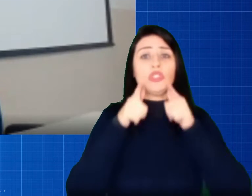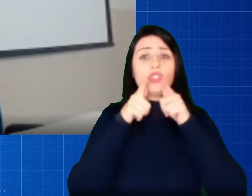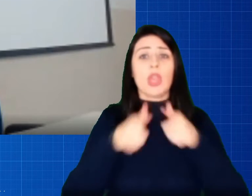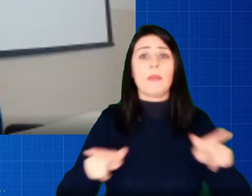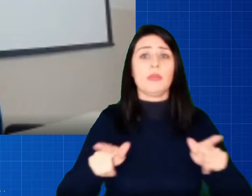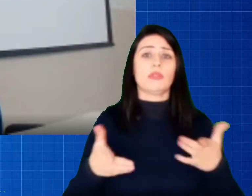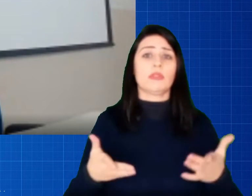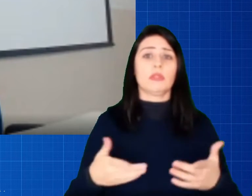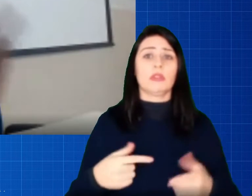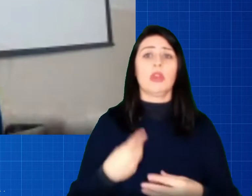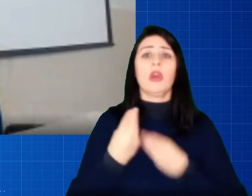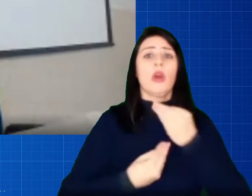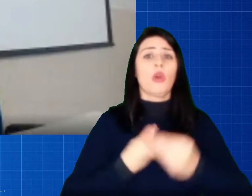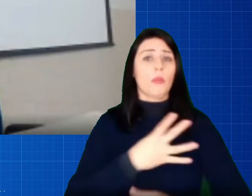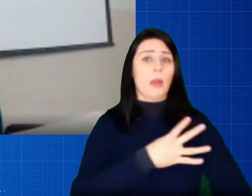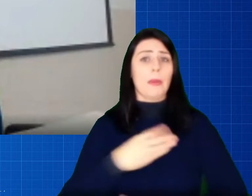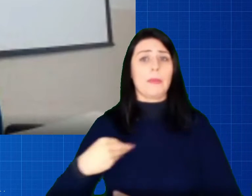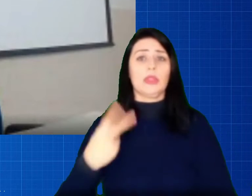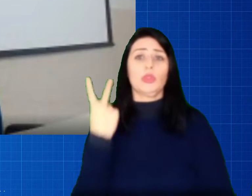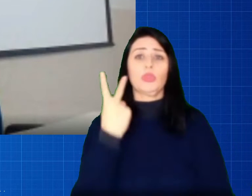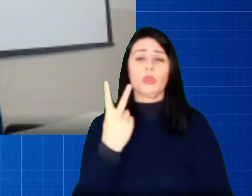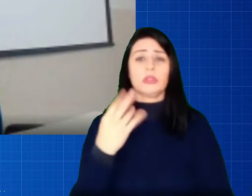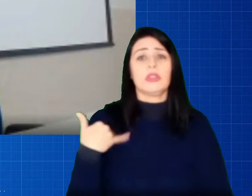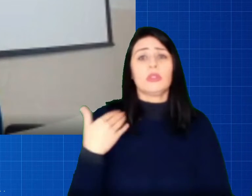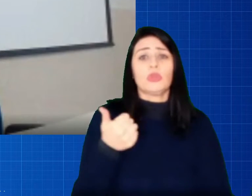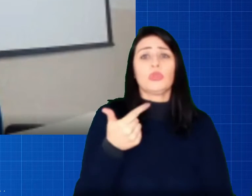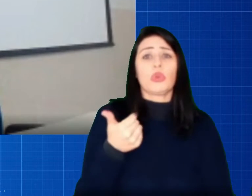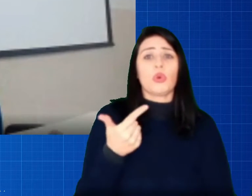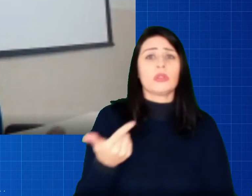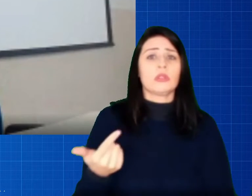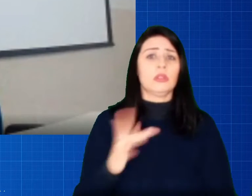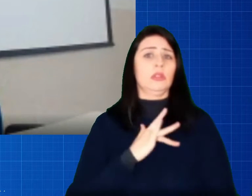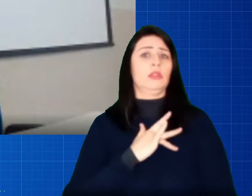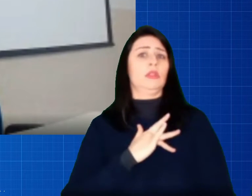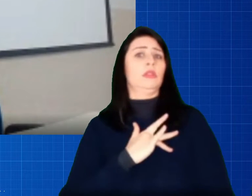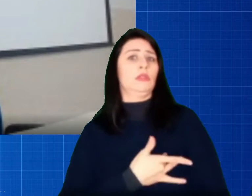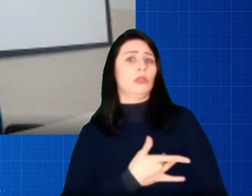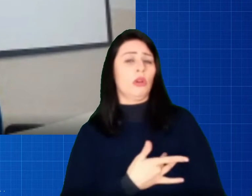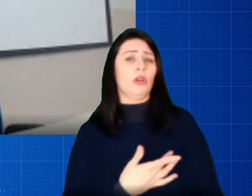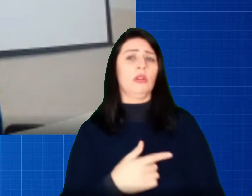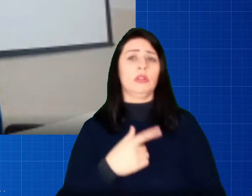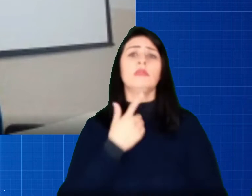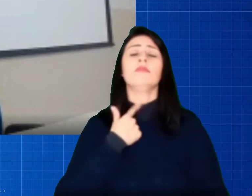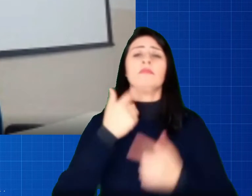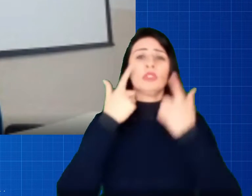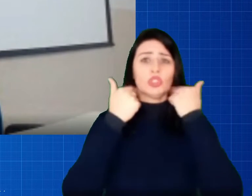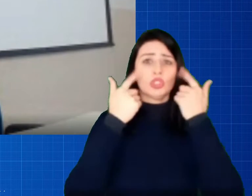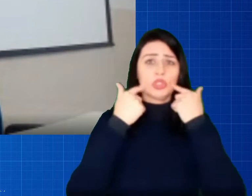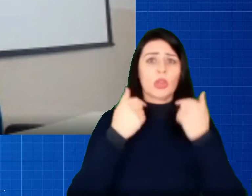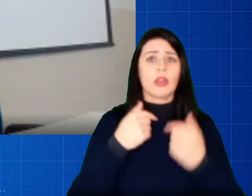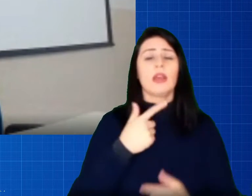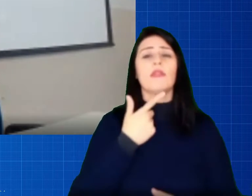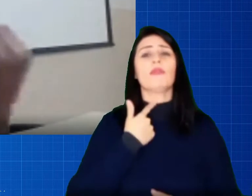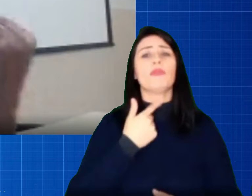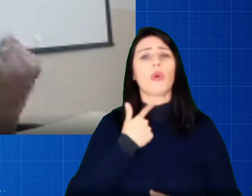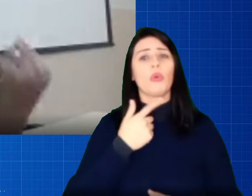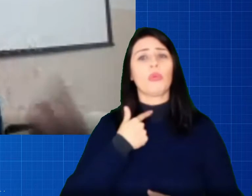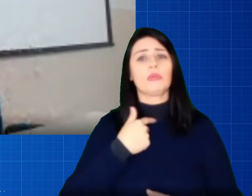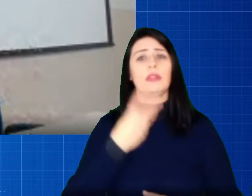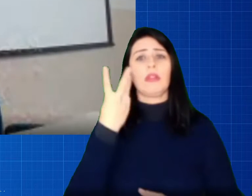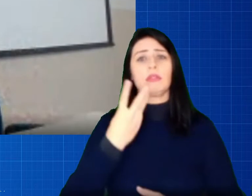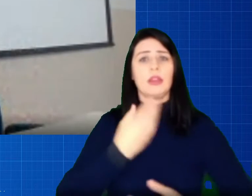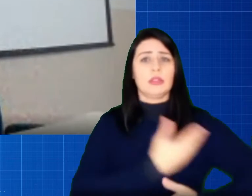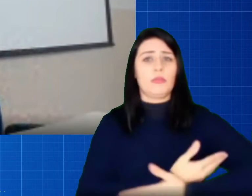imaginar uma menina de 12 anos amamentando 2. É uma judiaria, é uma judiação. Assim, dá vontade de chorar, pegar os 3 no colo,